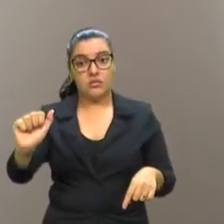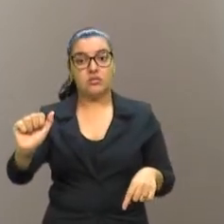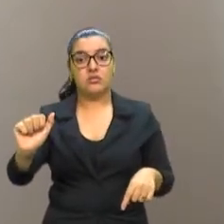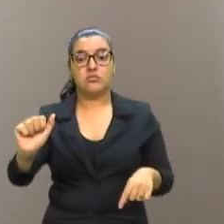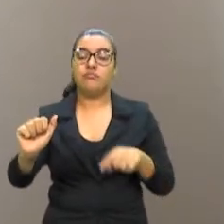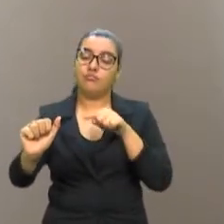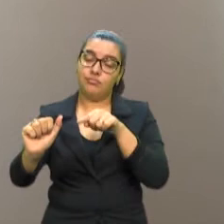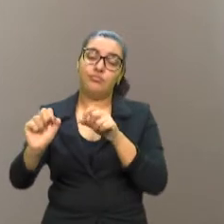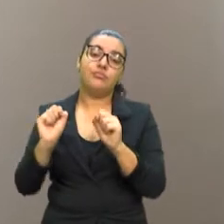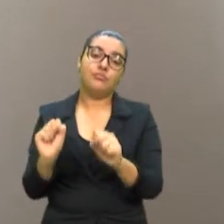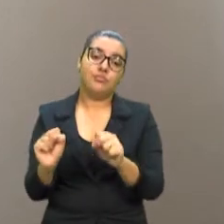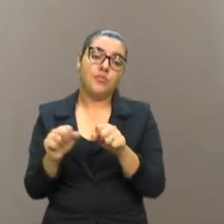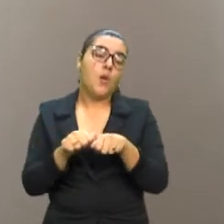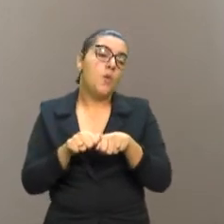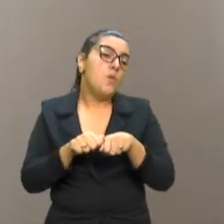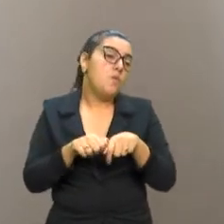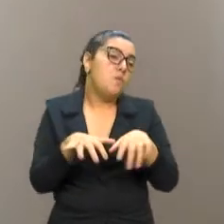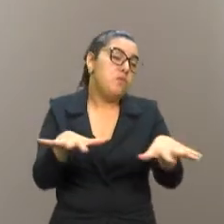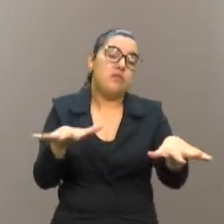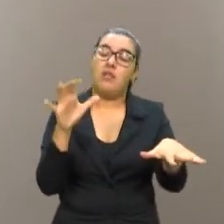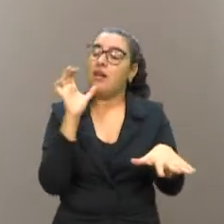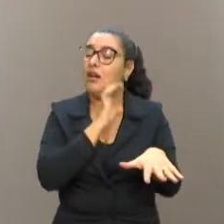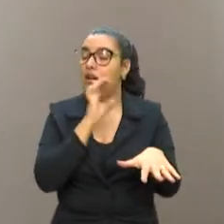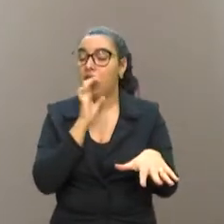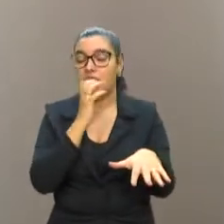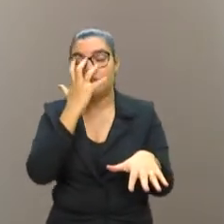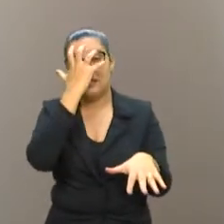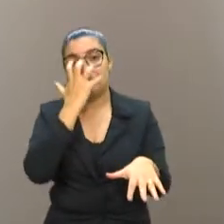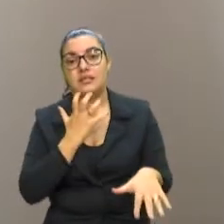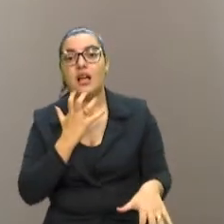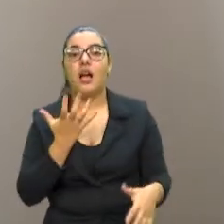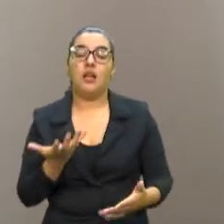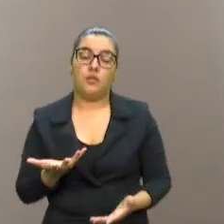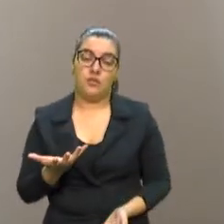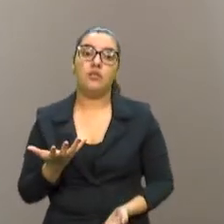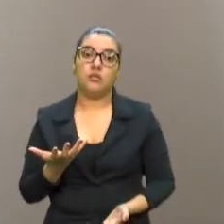se alastra de forma muito célere.